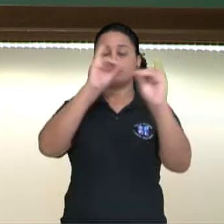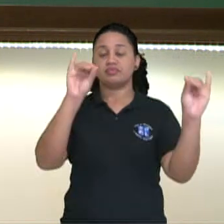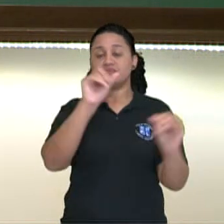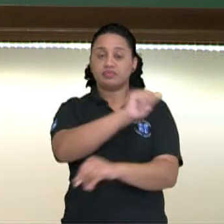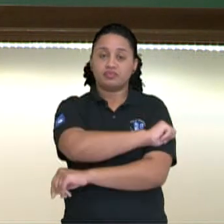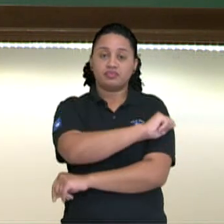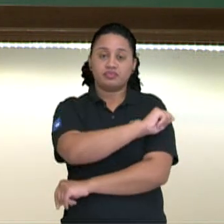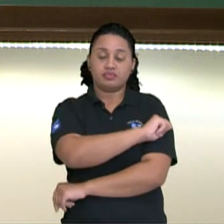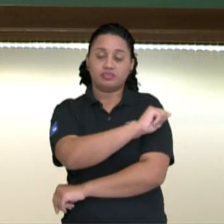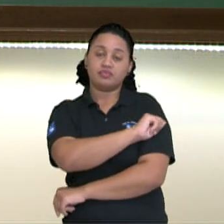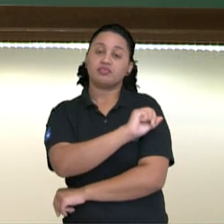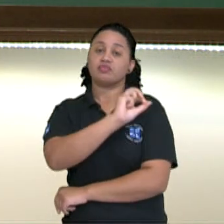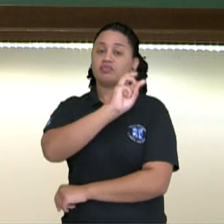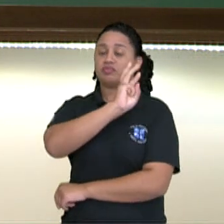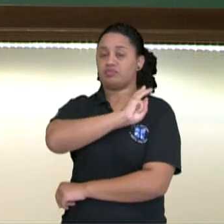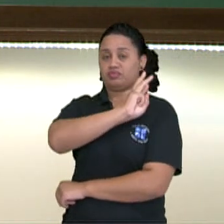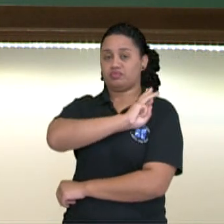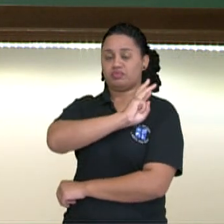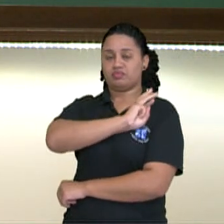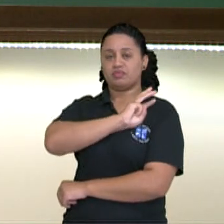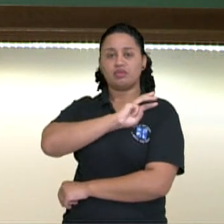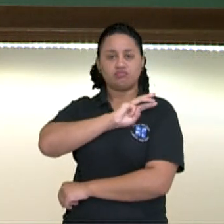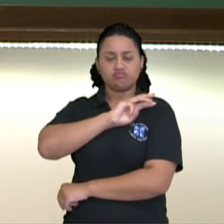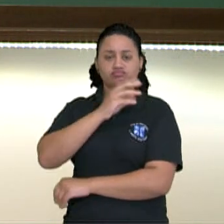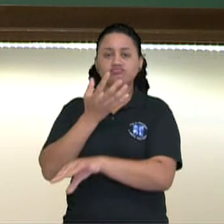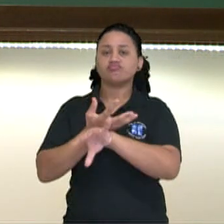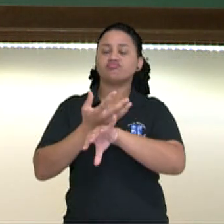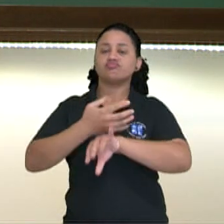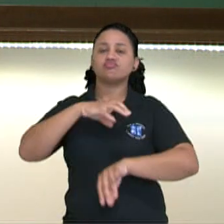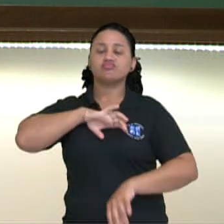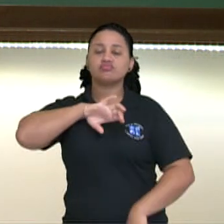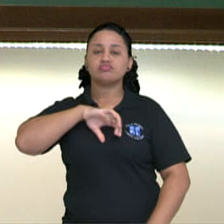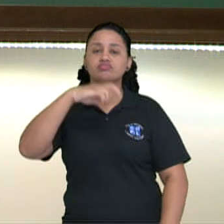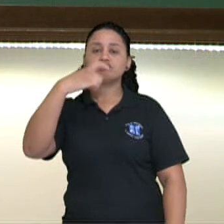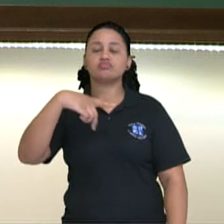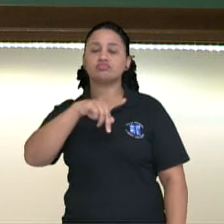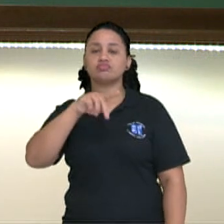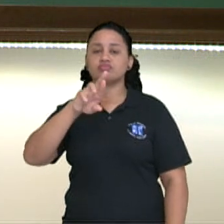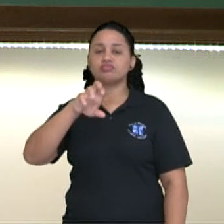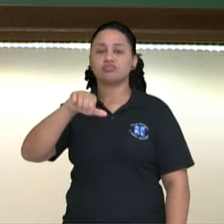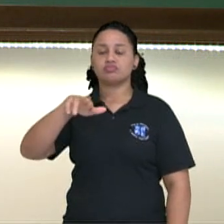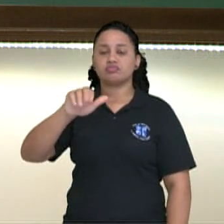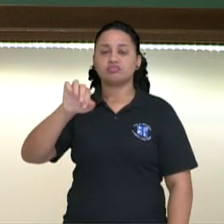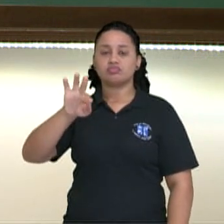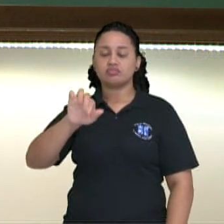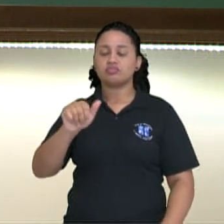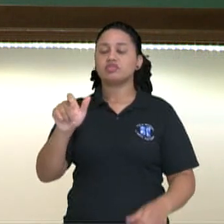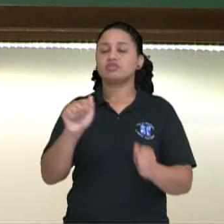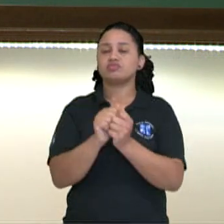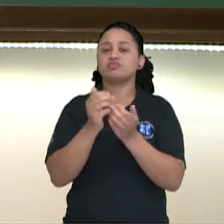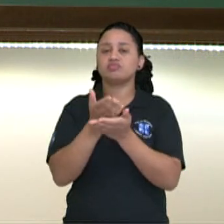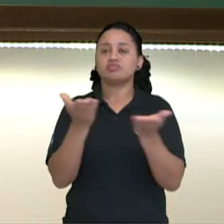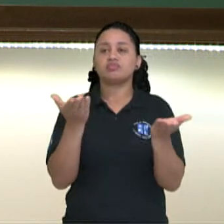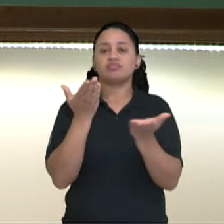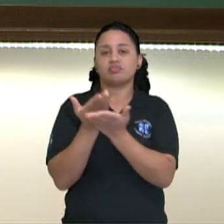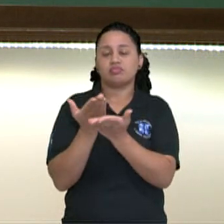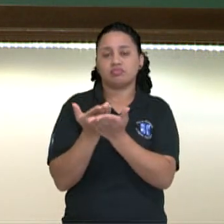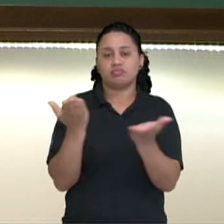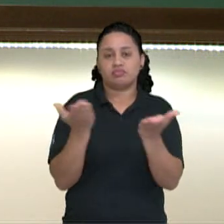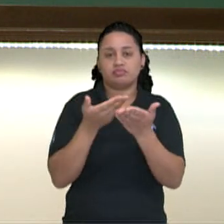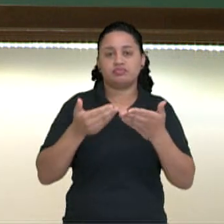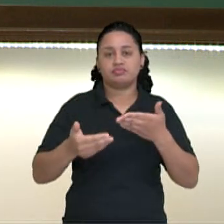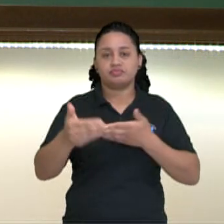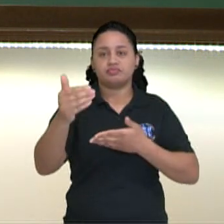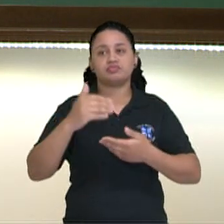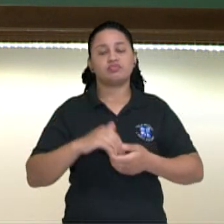Olá, estudante de língua portuguesa da terceira série. Eu sou a professora Renata e estarei com você nesta aula. Vamos